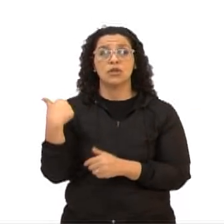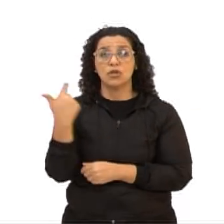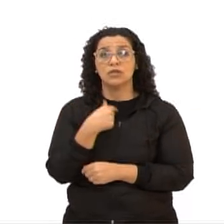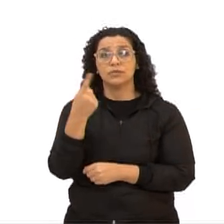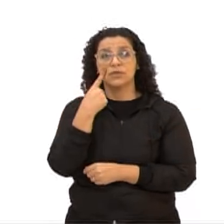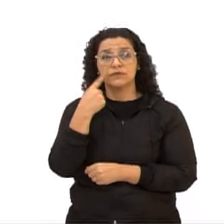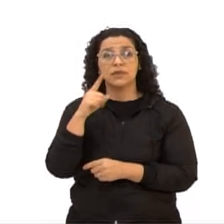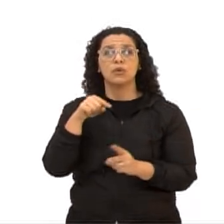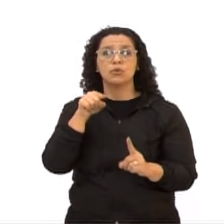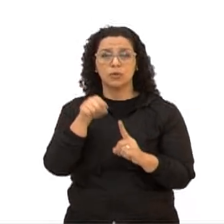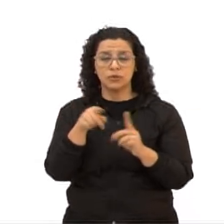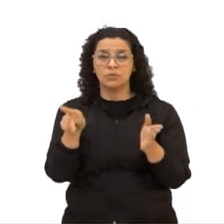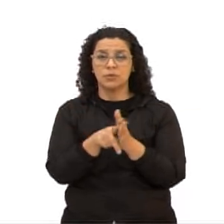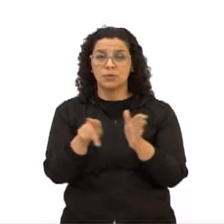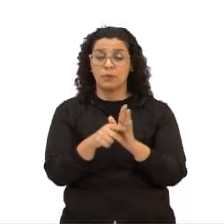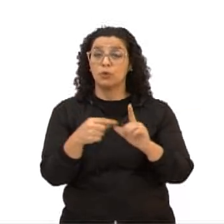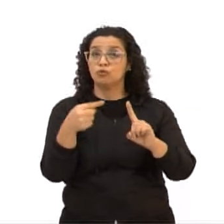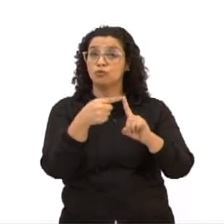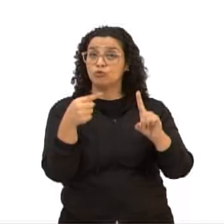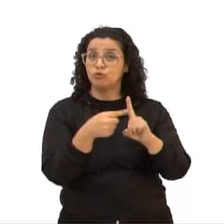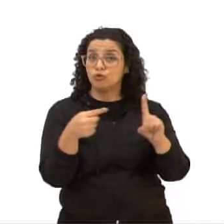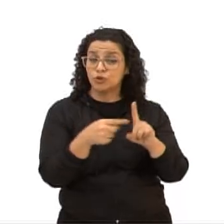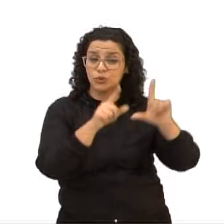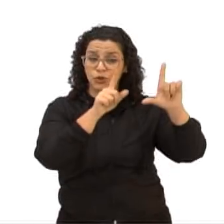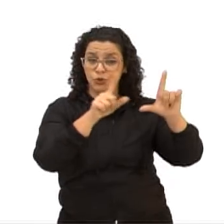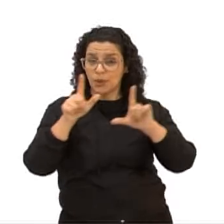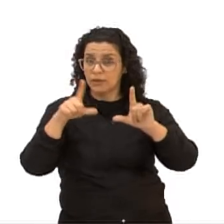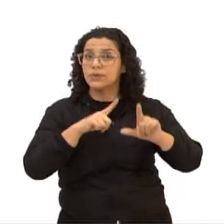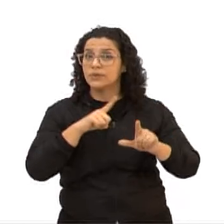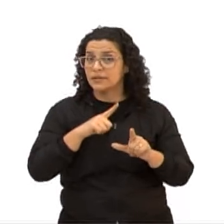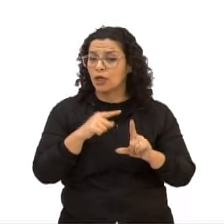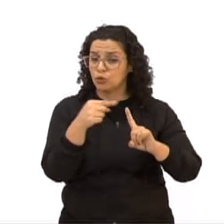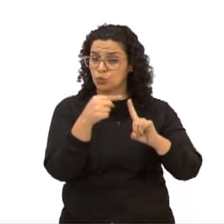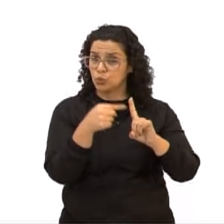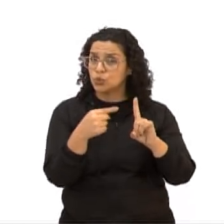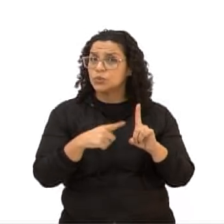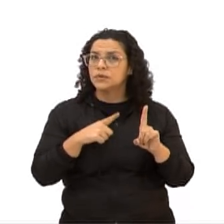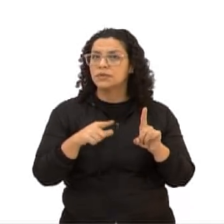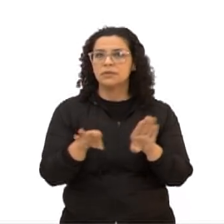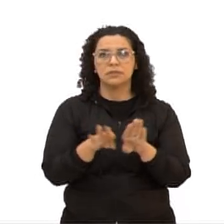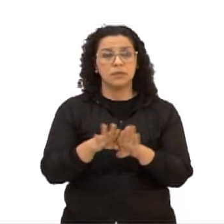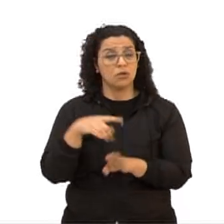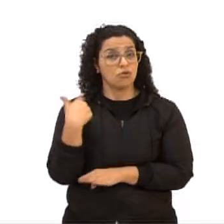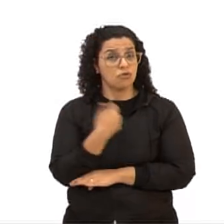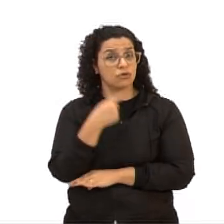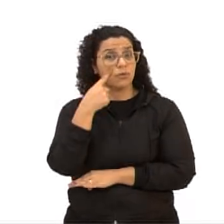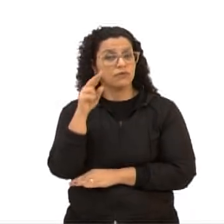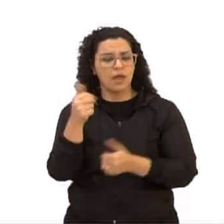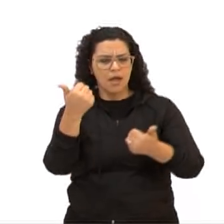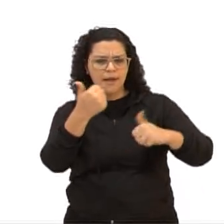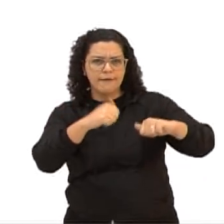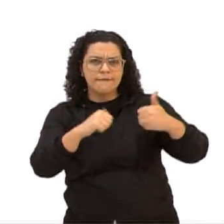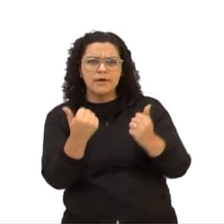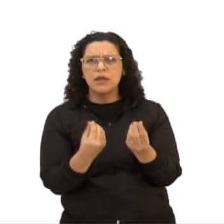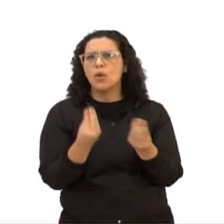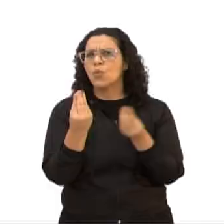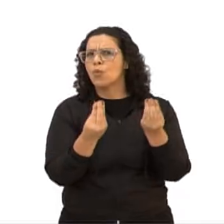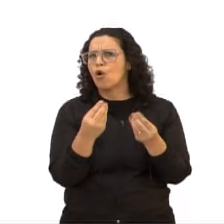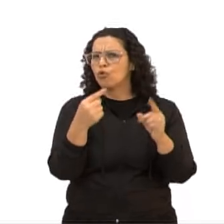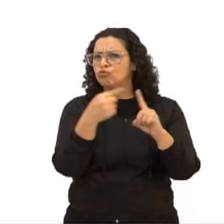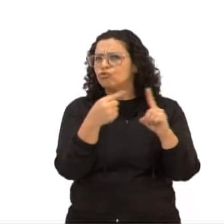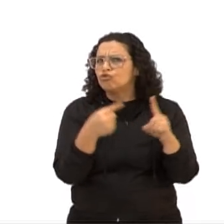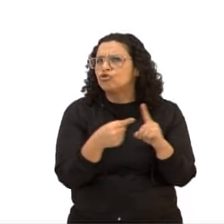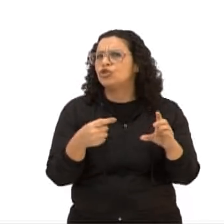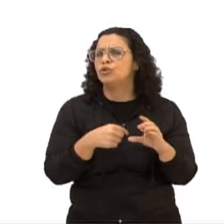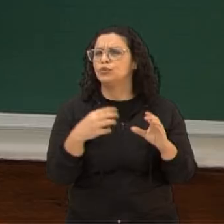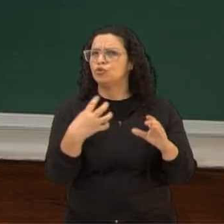agora aqui. Nós vamos ver então os estilos dos quadrinhos, os tipos de quadrinhos, tá legal? E nós vamos também analisando os quadrinhos, vamos conhecer